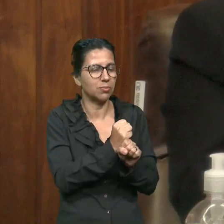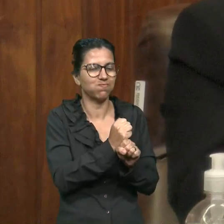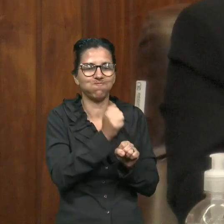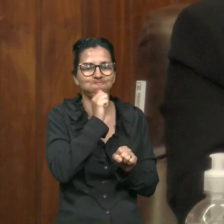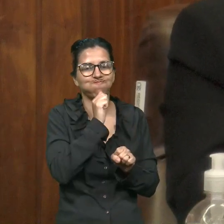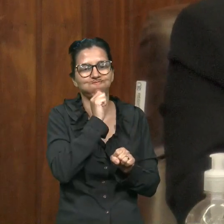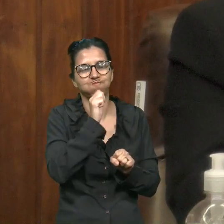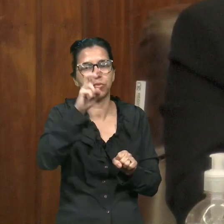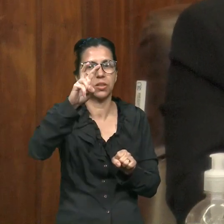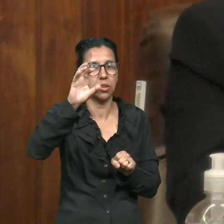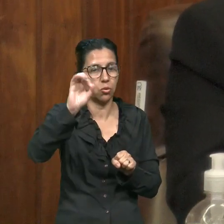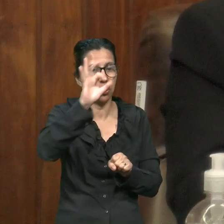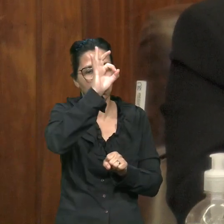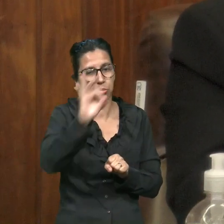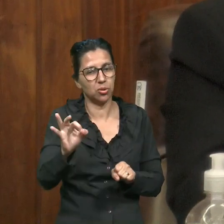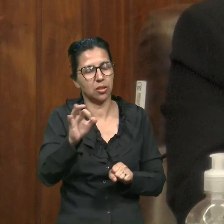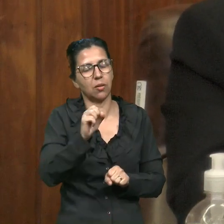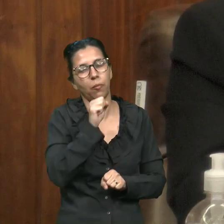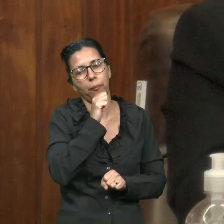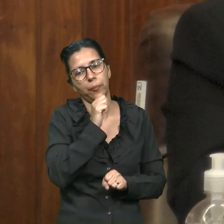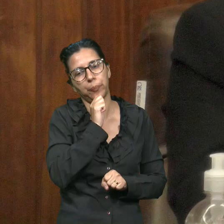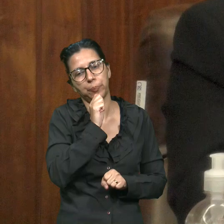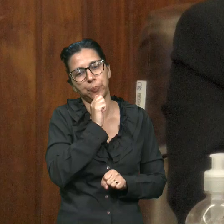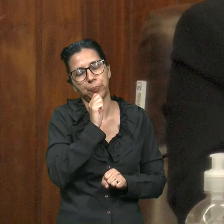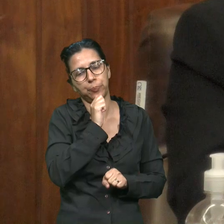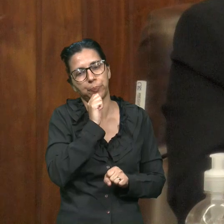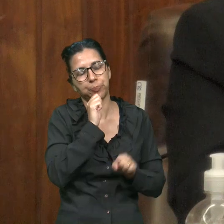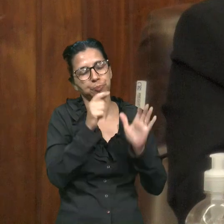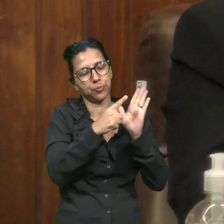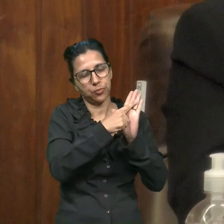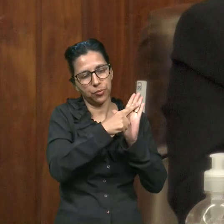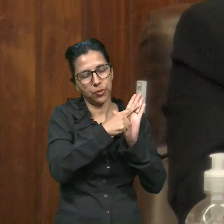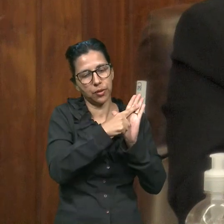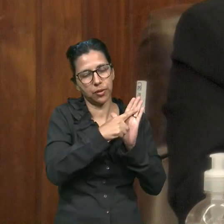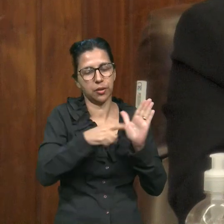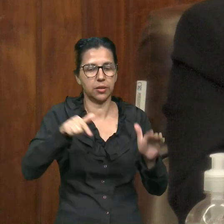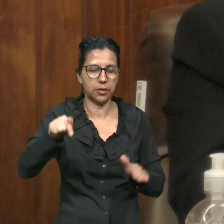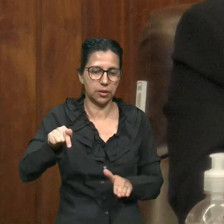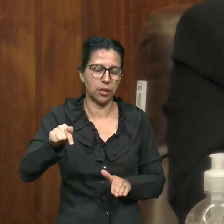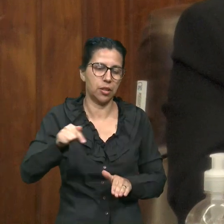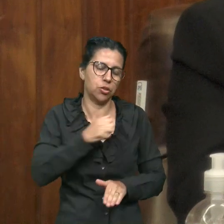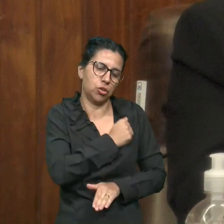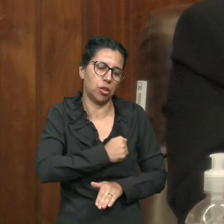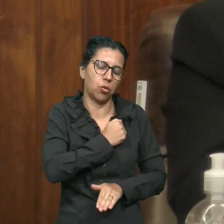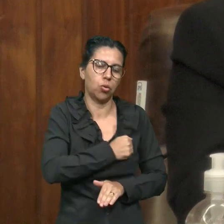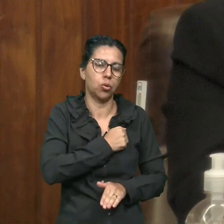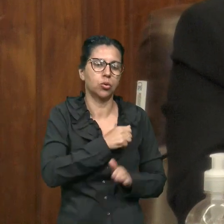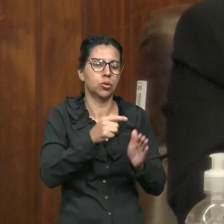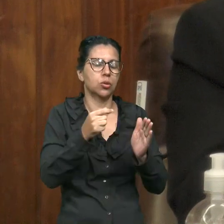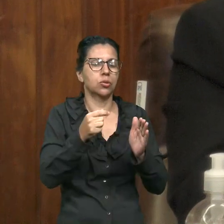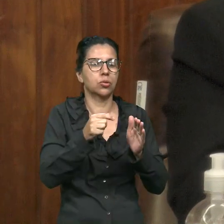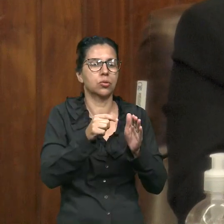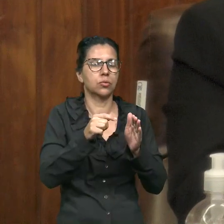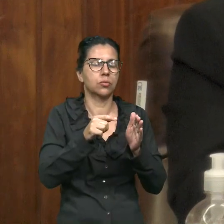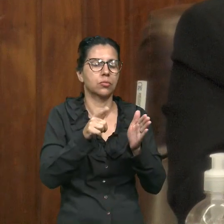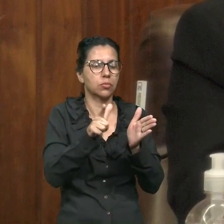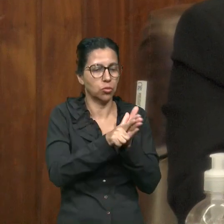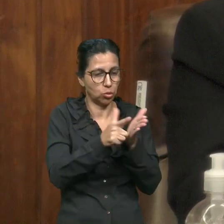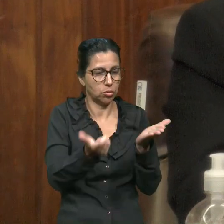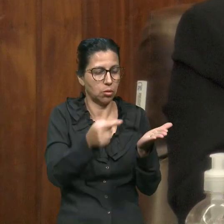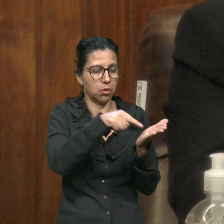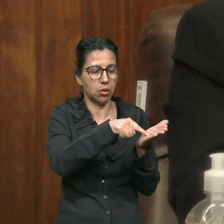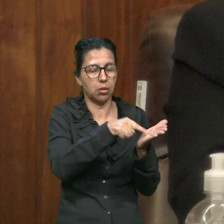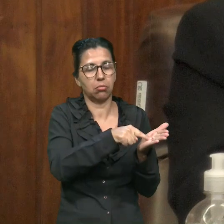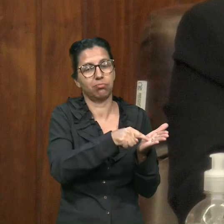da execução, conforme divulgado no site oficial do município em 7 de agosto de 2023, o que poderá se tornar ainda mais caro